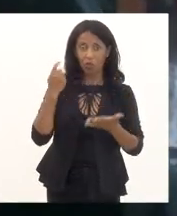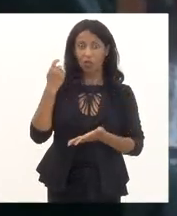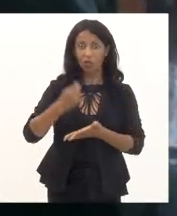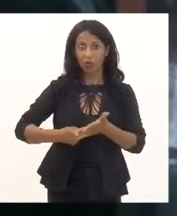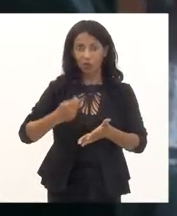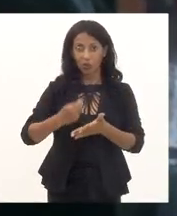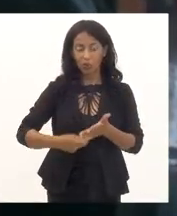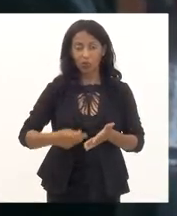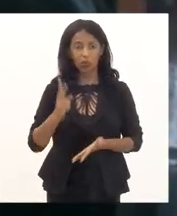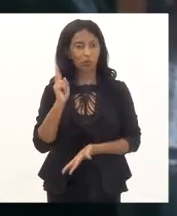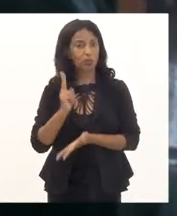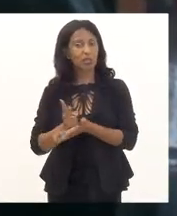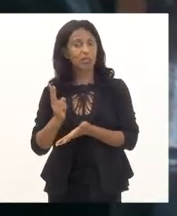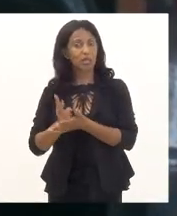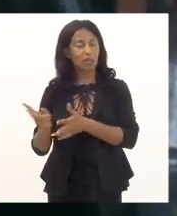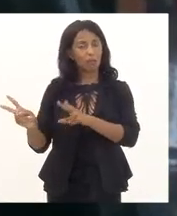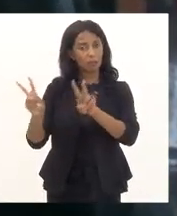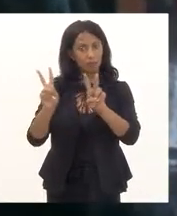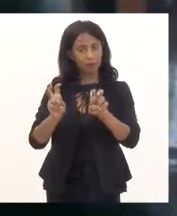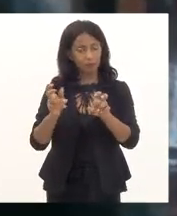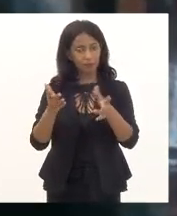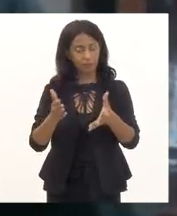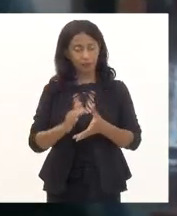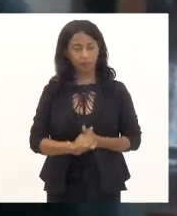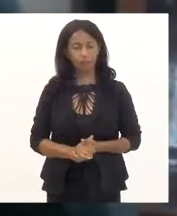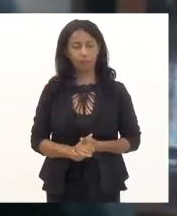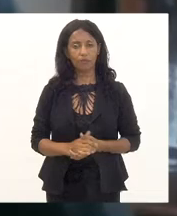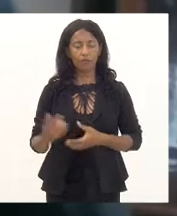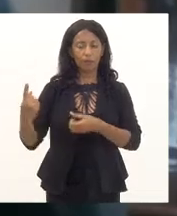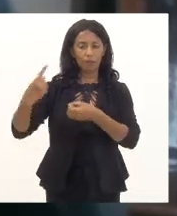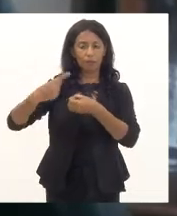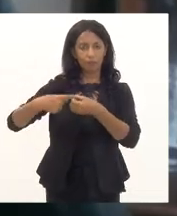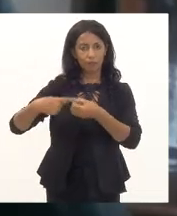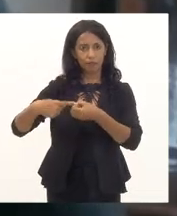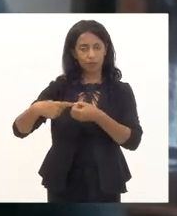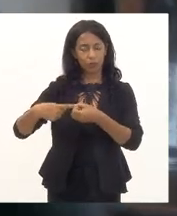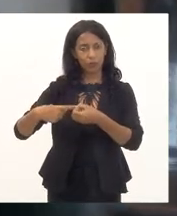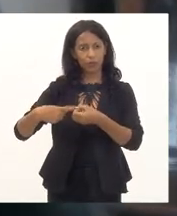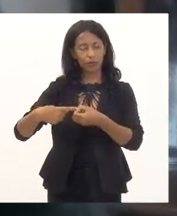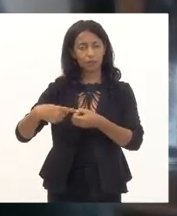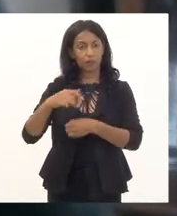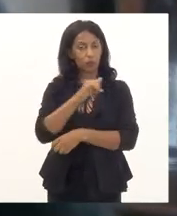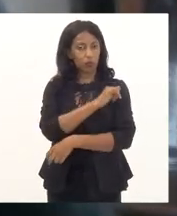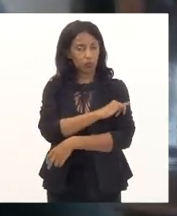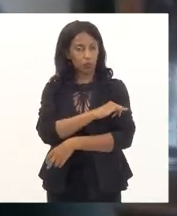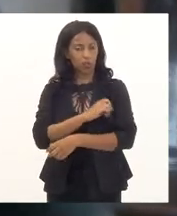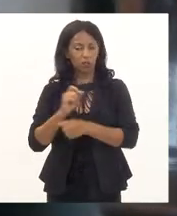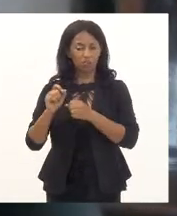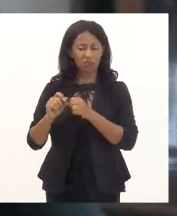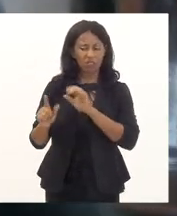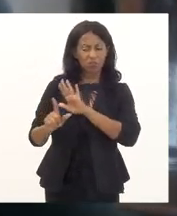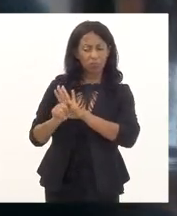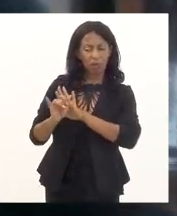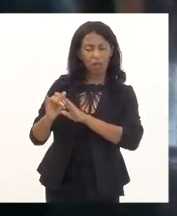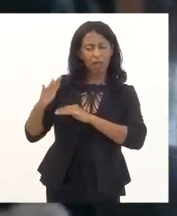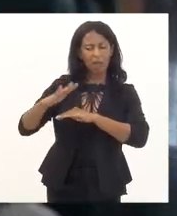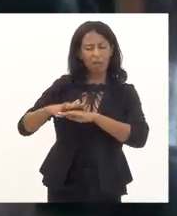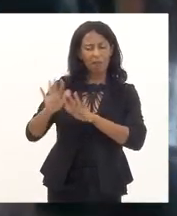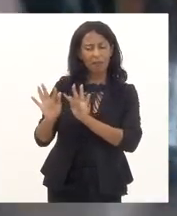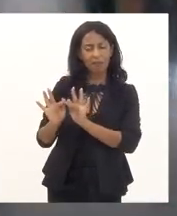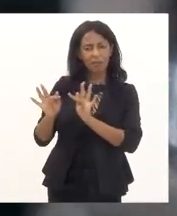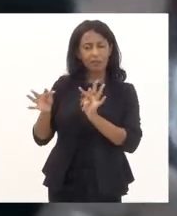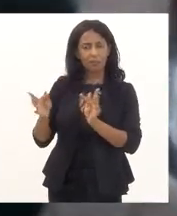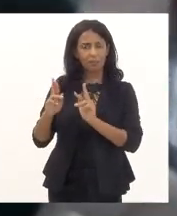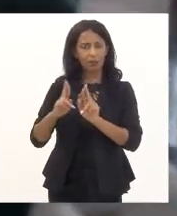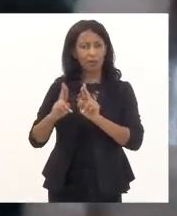lutam sempre por isso. O município do Rio fez uma lei mais generosa em